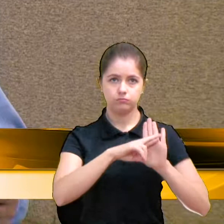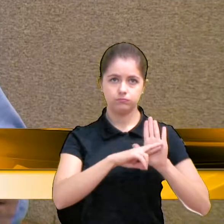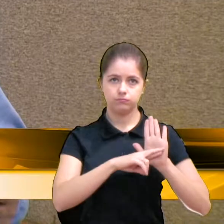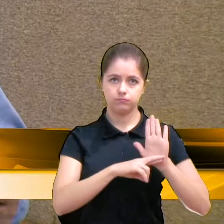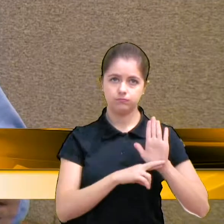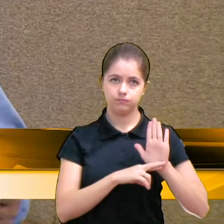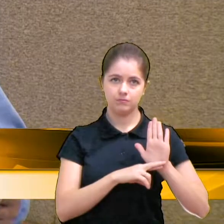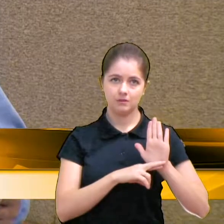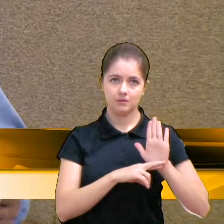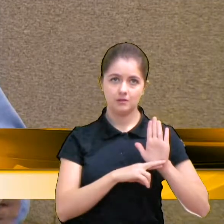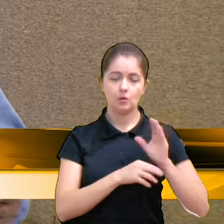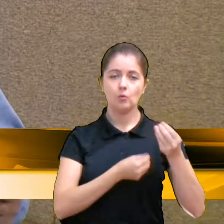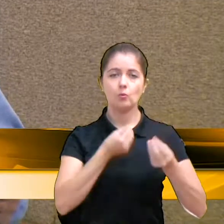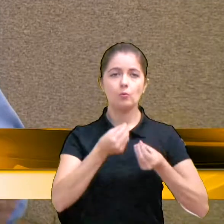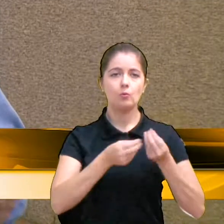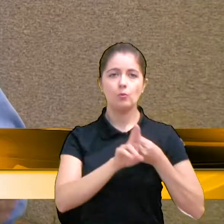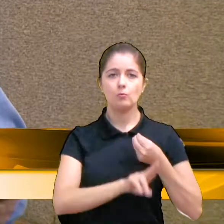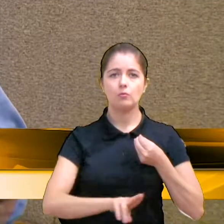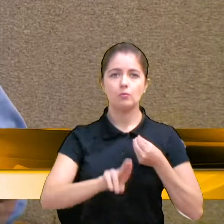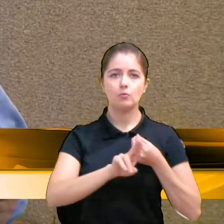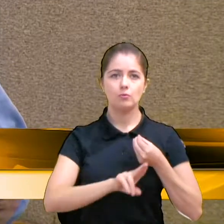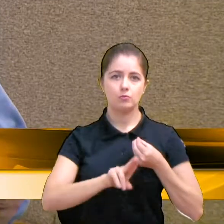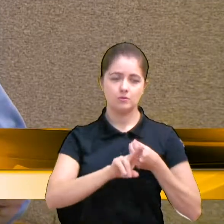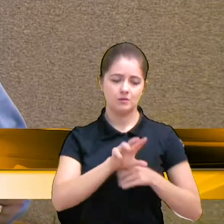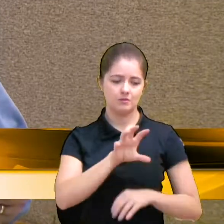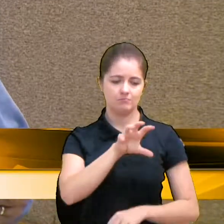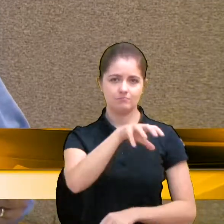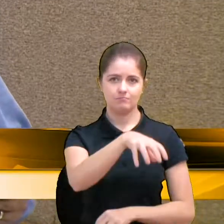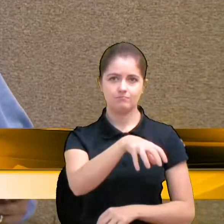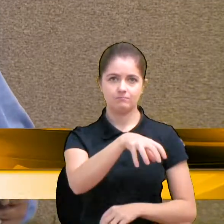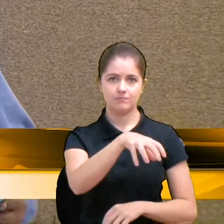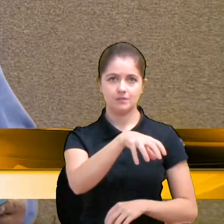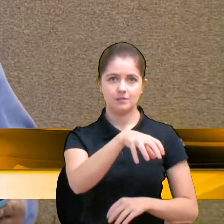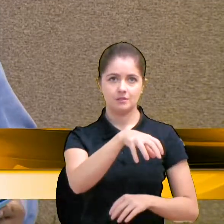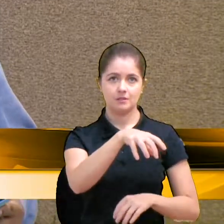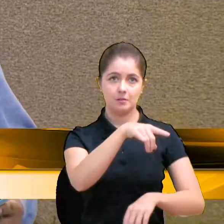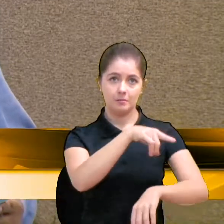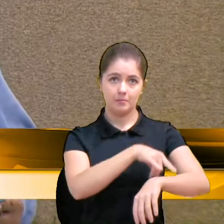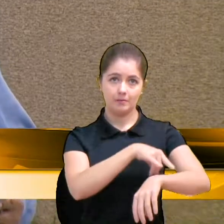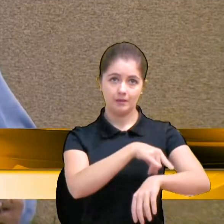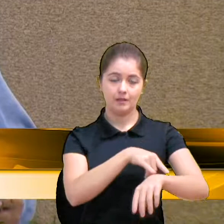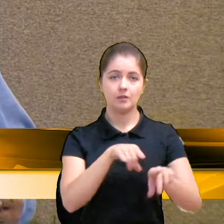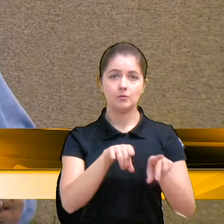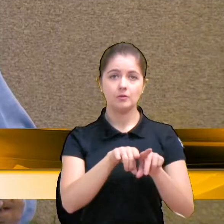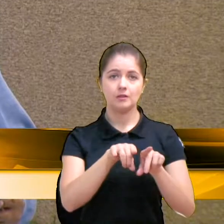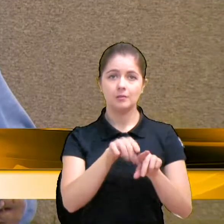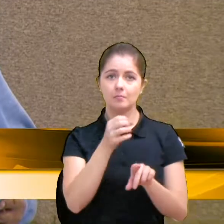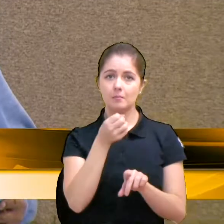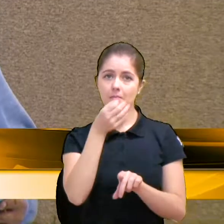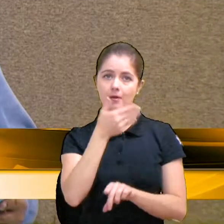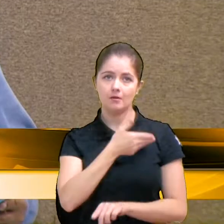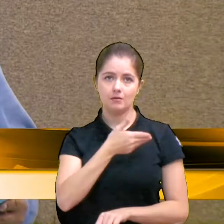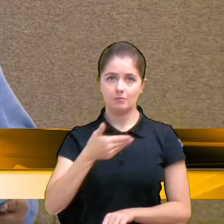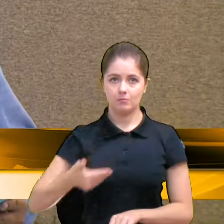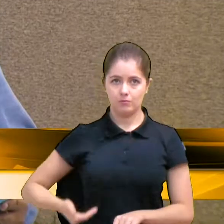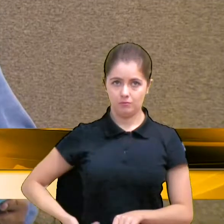a utilização do espaço e o bem-estar público, devendo ser tratado como o mantenedor do nível de qualidade de